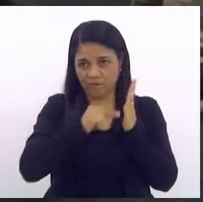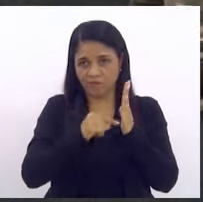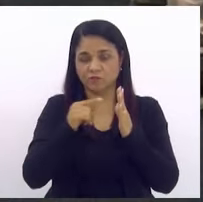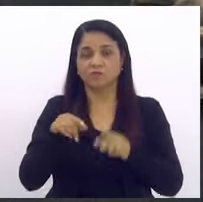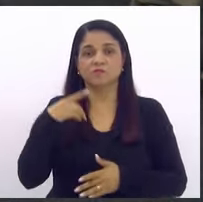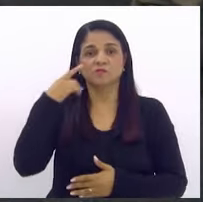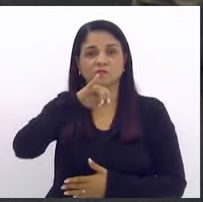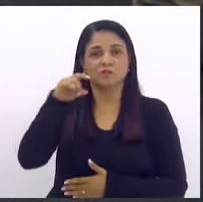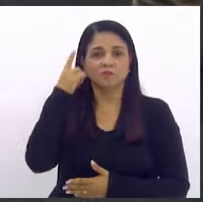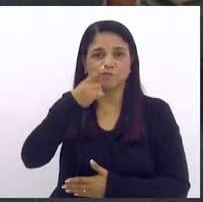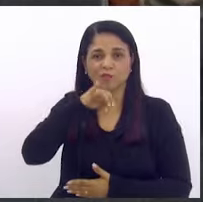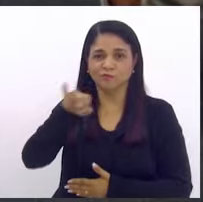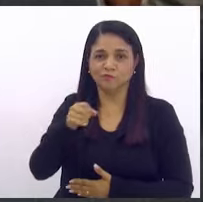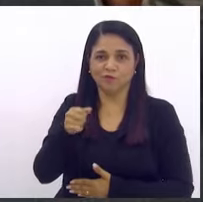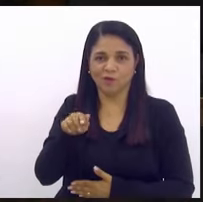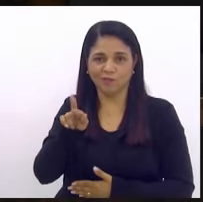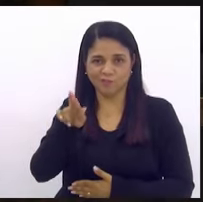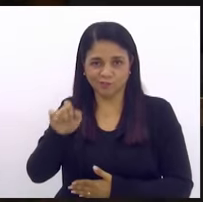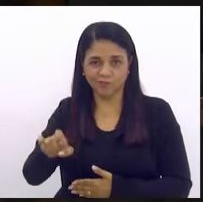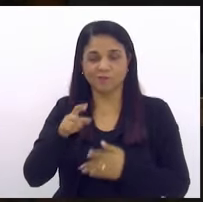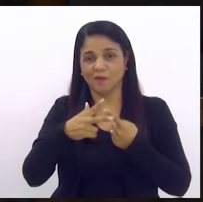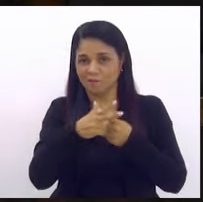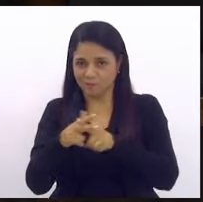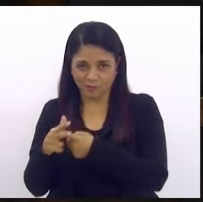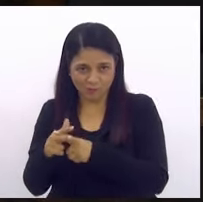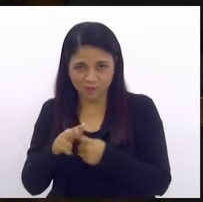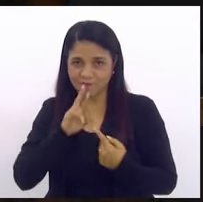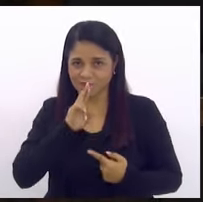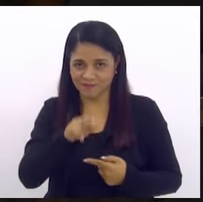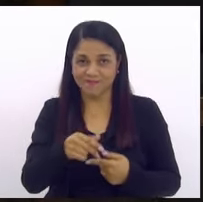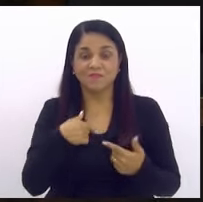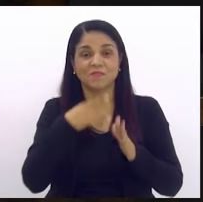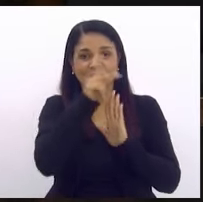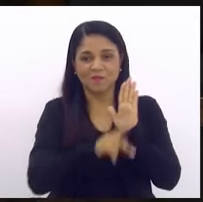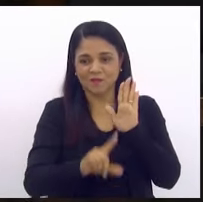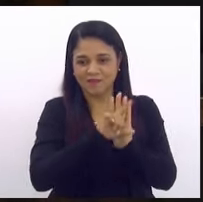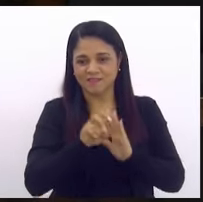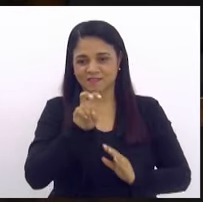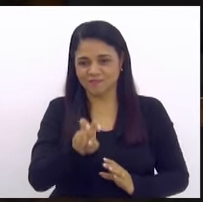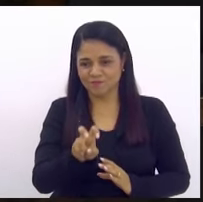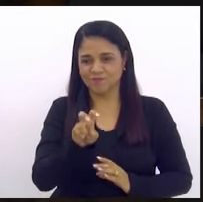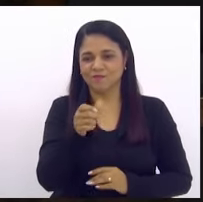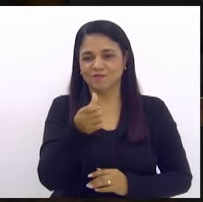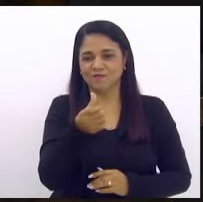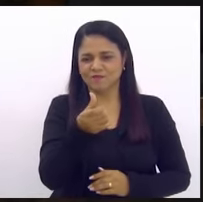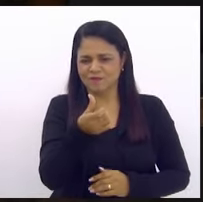Pela manutenção, presidente. Veto total aposto ao projeto de lei número